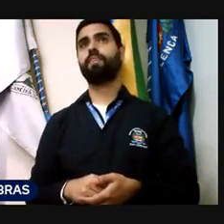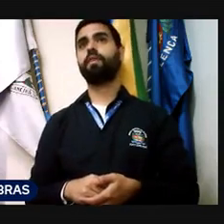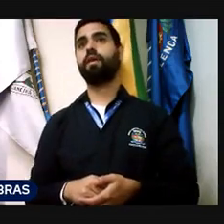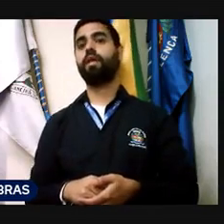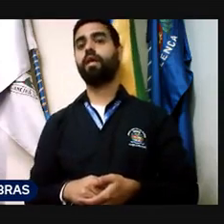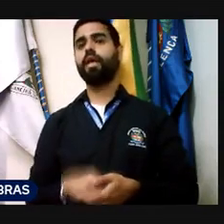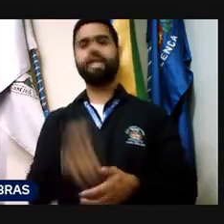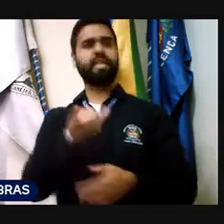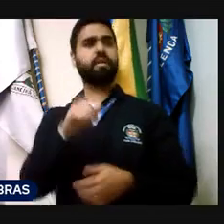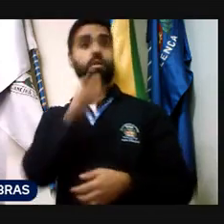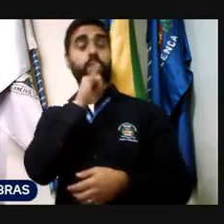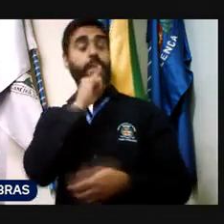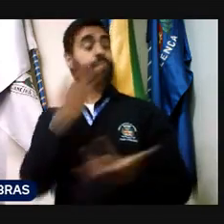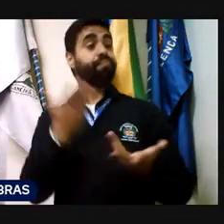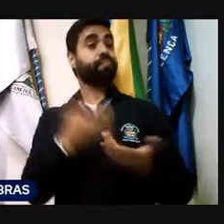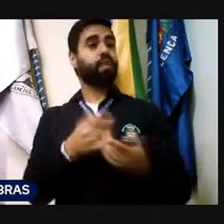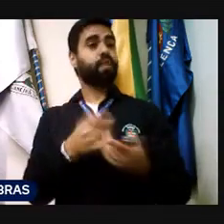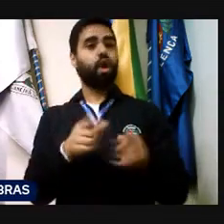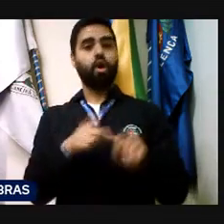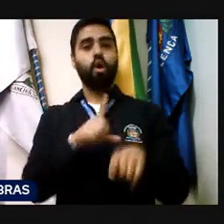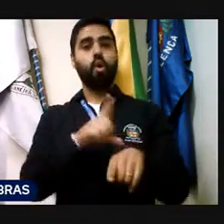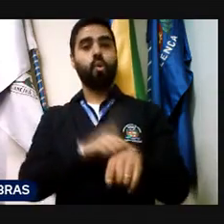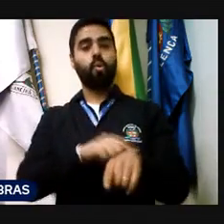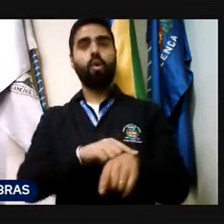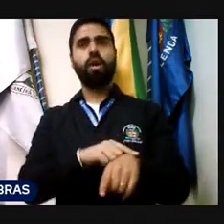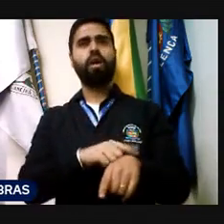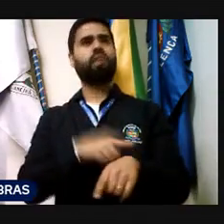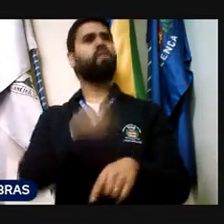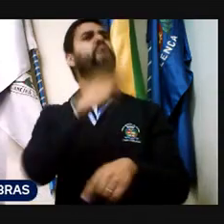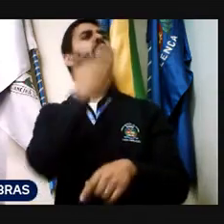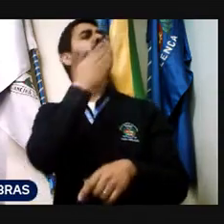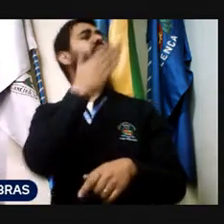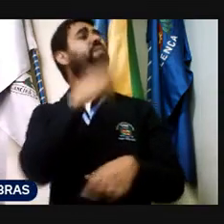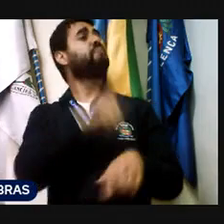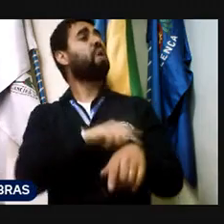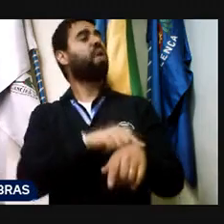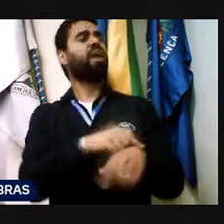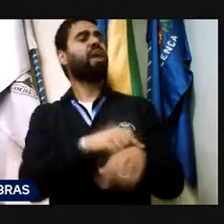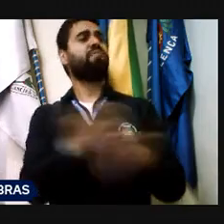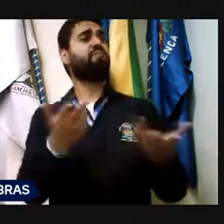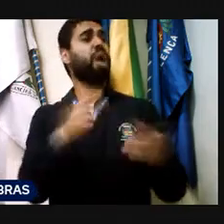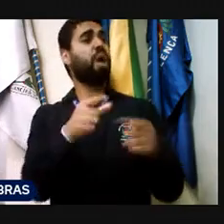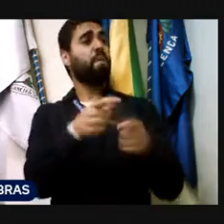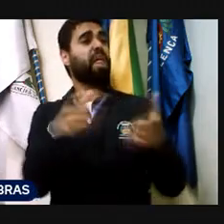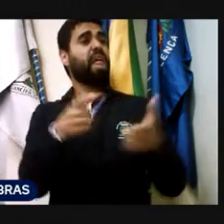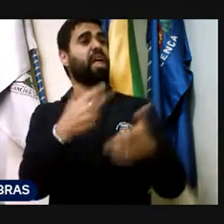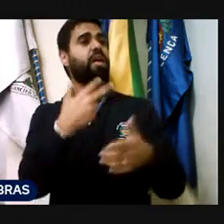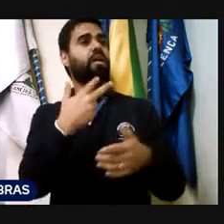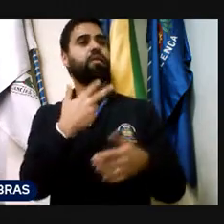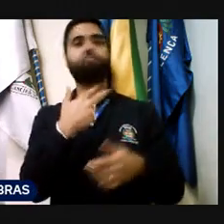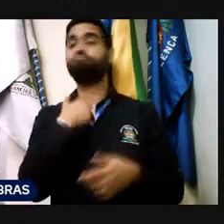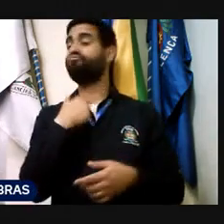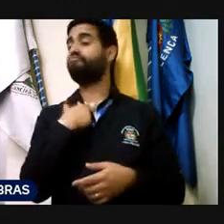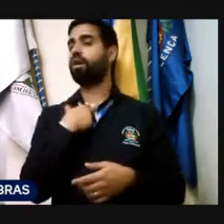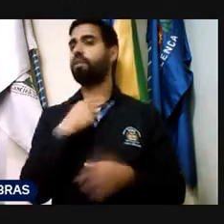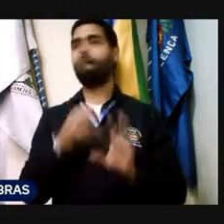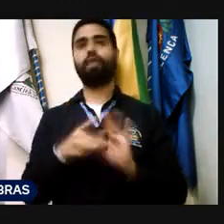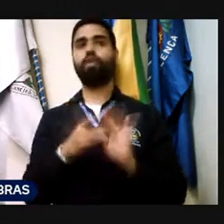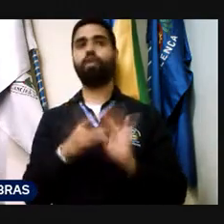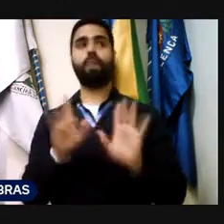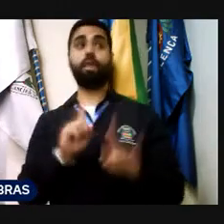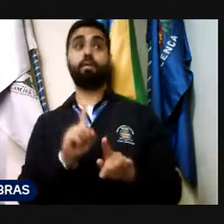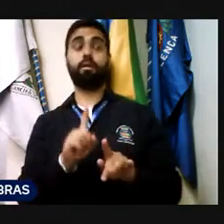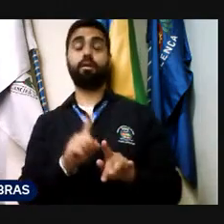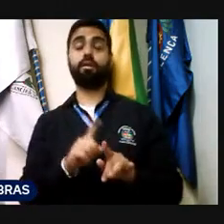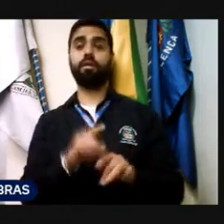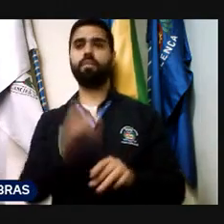vai pedir, o Bernardo e o Ailton foram lá no Chaves, lá não sei aonde pedir, não pode. Mas não larga o osso. No bairro do Parque Pentanho não